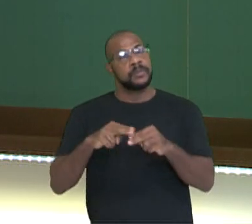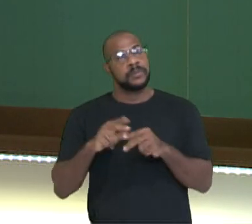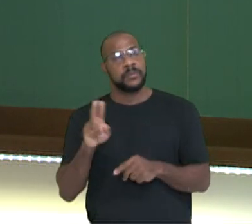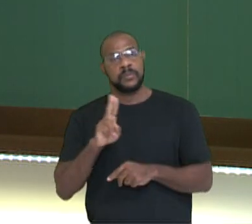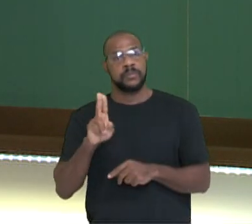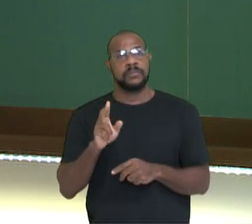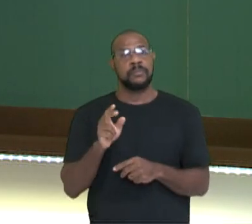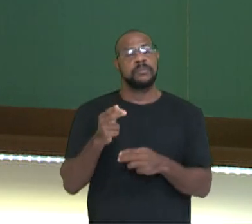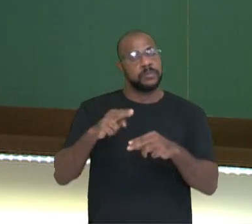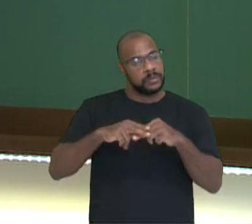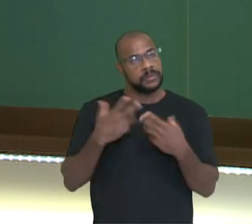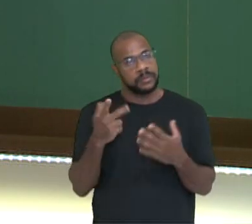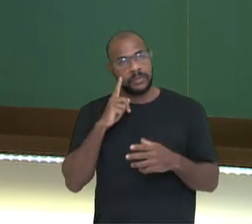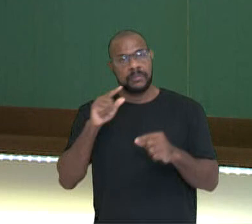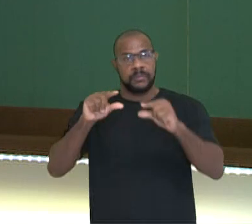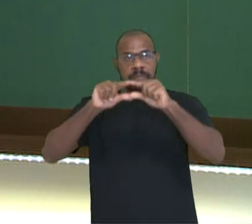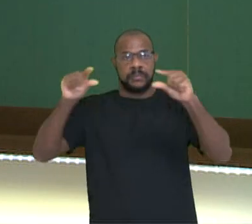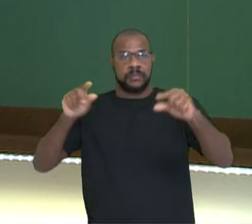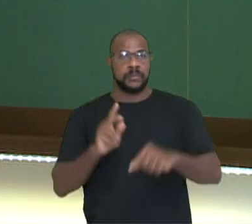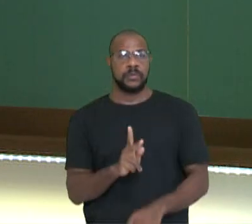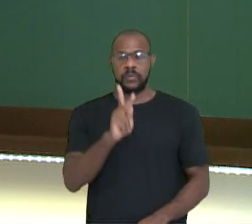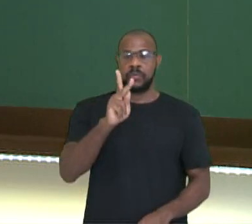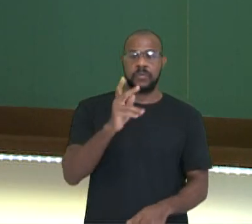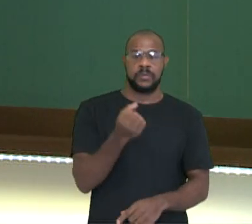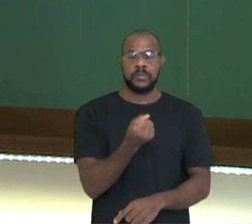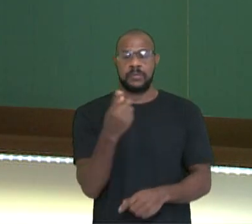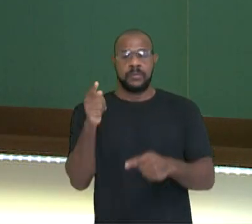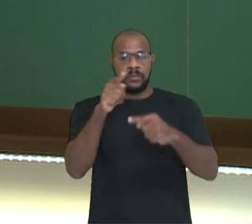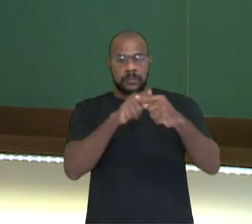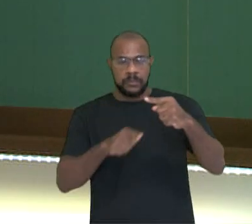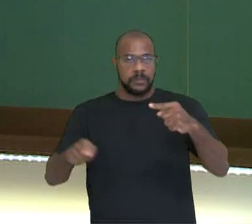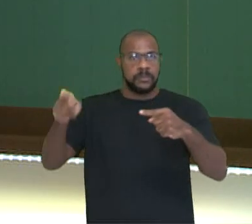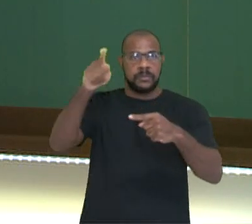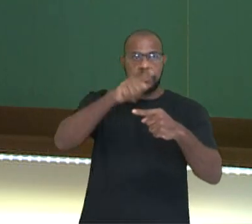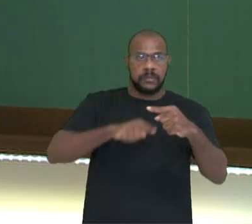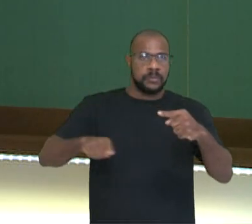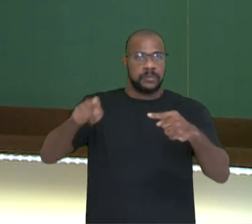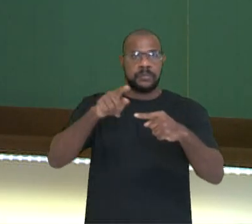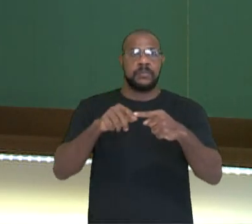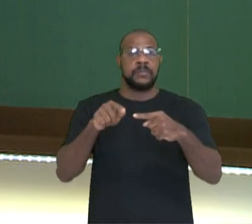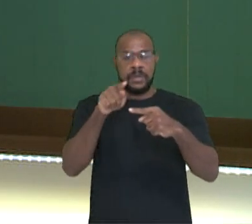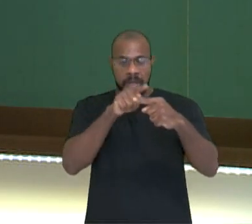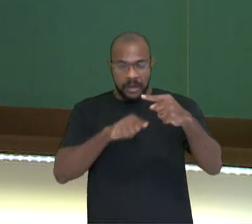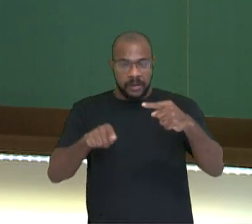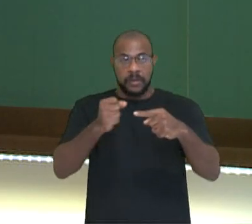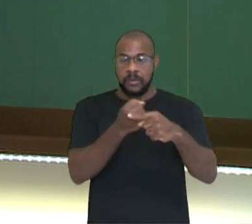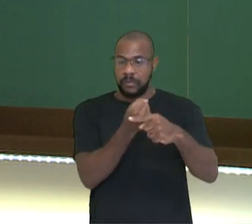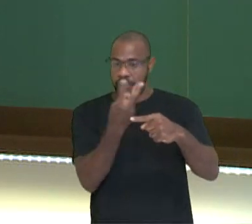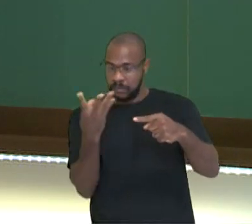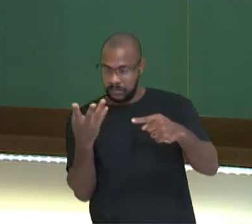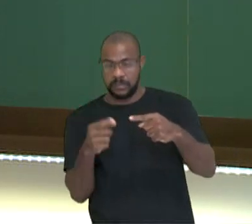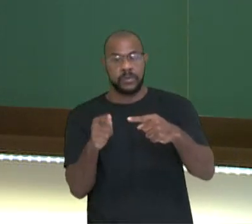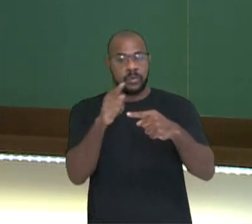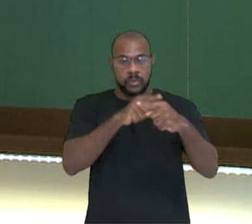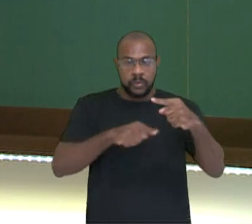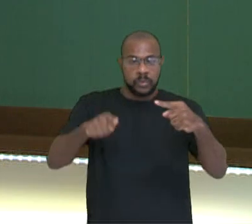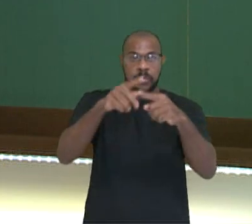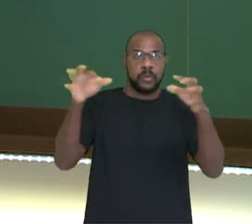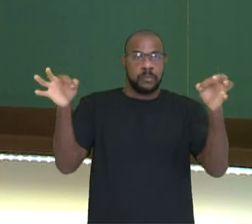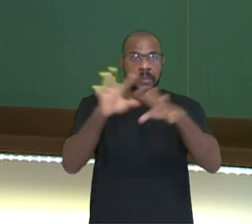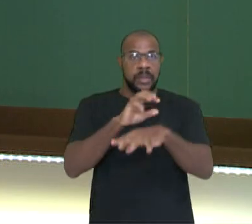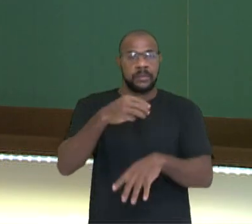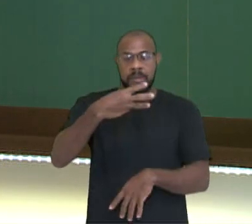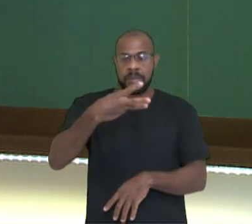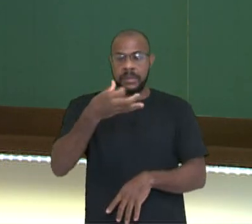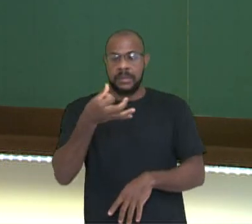é um número inteiro. Então, k número de voltas, a volta inteira de uma circunferência em graus é 360 graus,